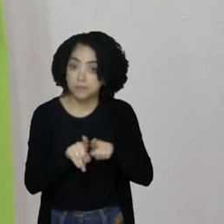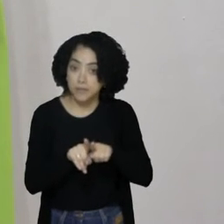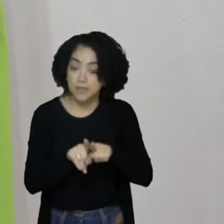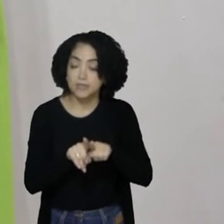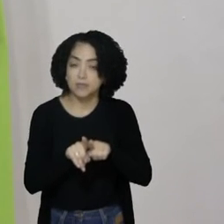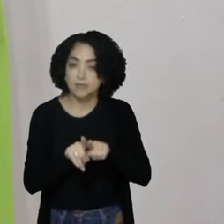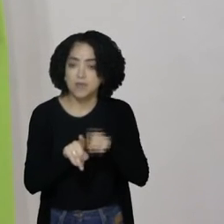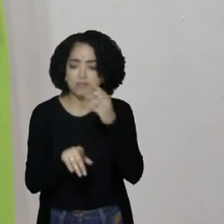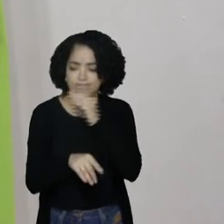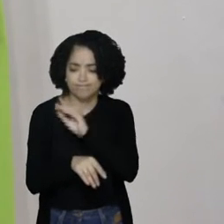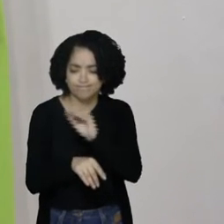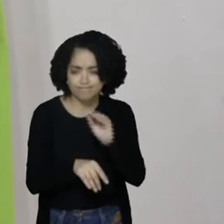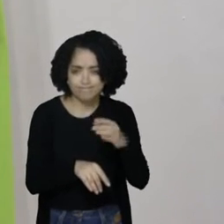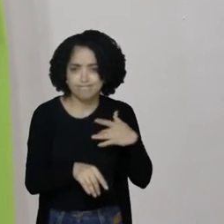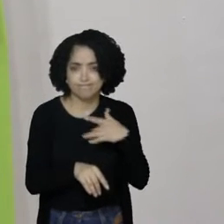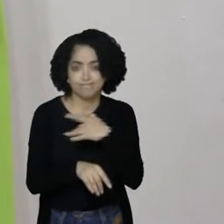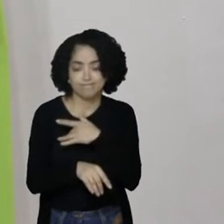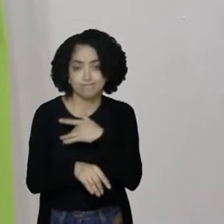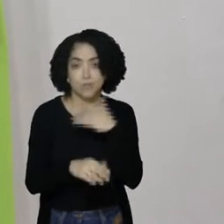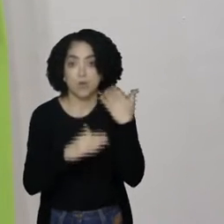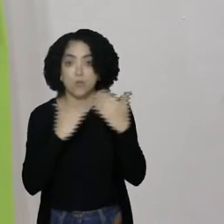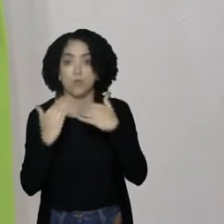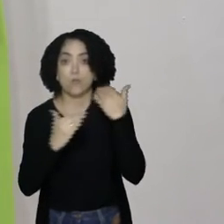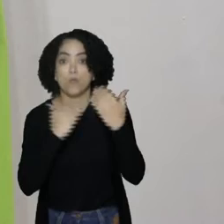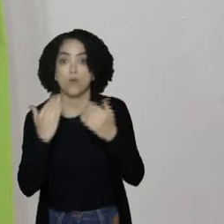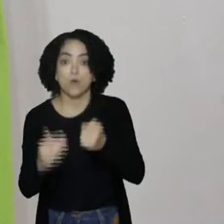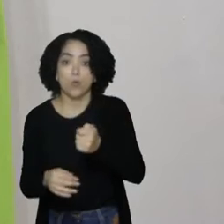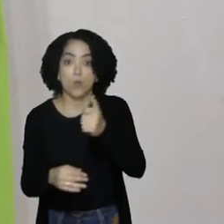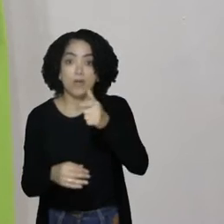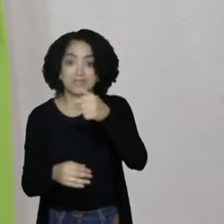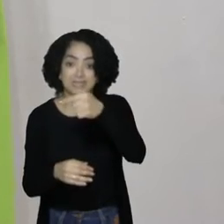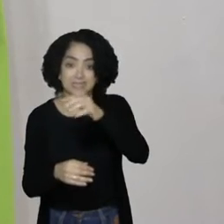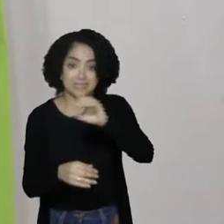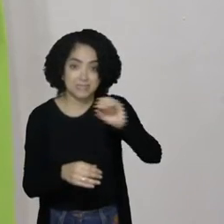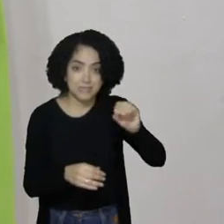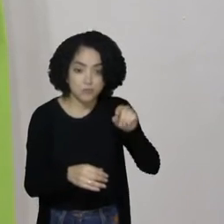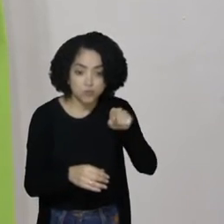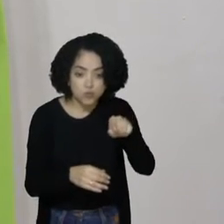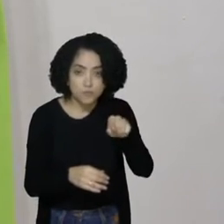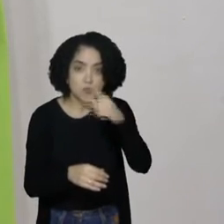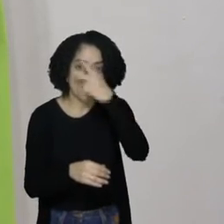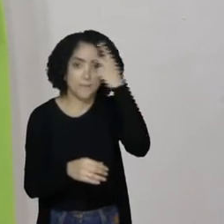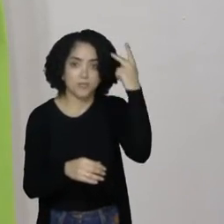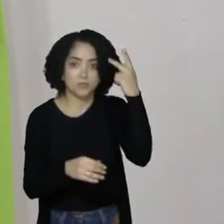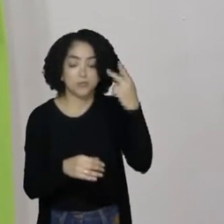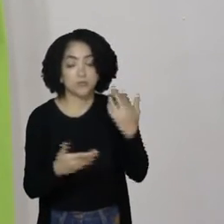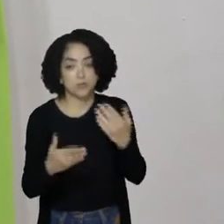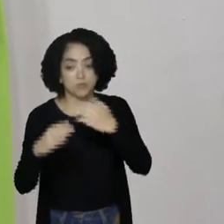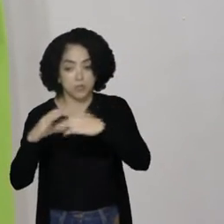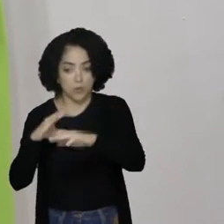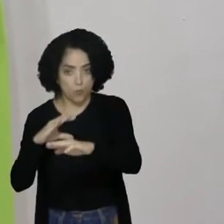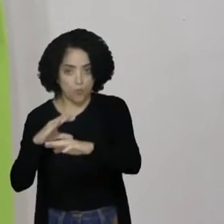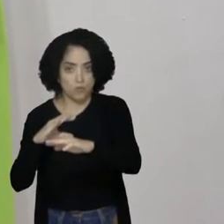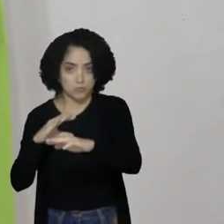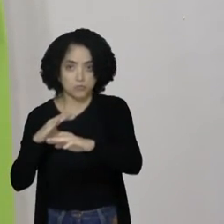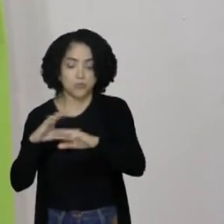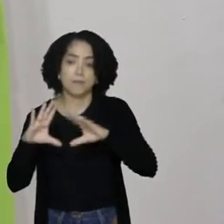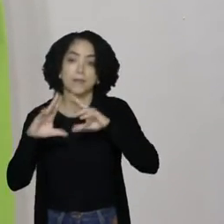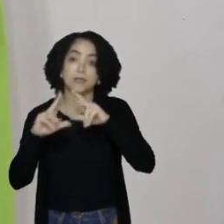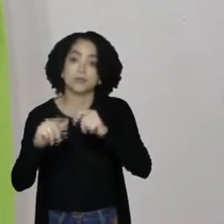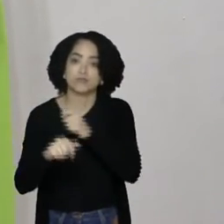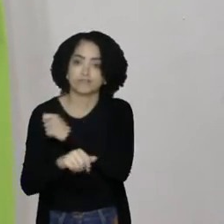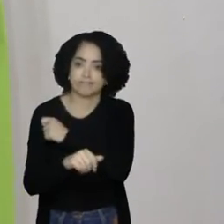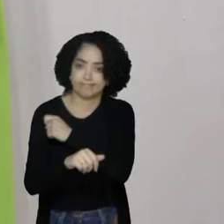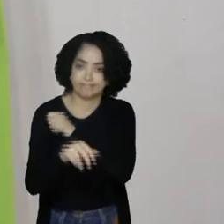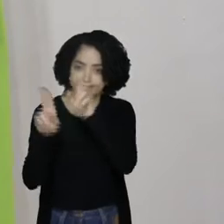com a saúde resultou na morte de quase 700 mil brasileiros. Então, isso aqui é um e-mail que o DCE mandou para todos os alunos da